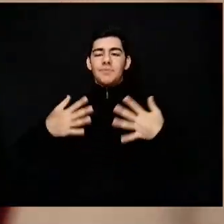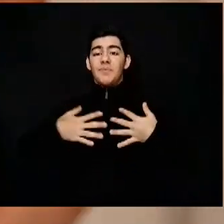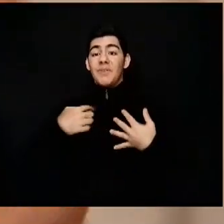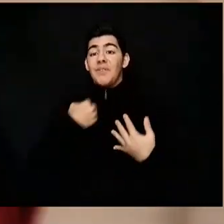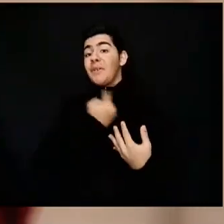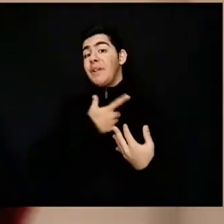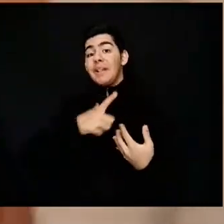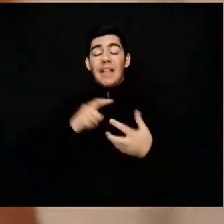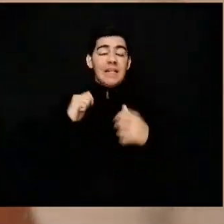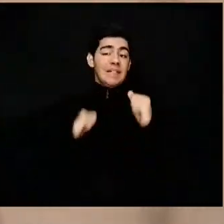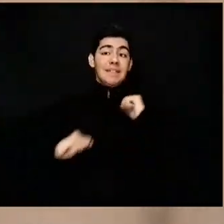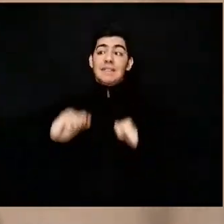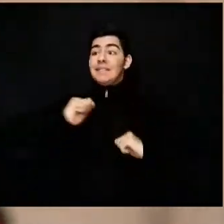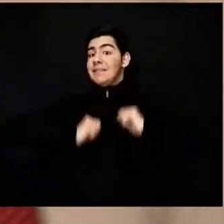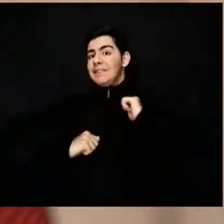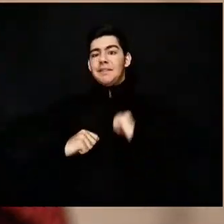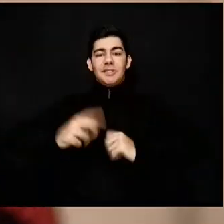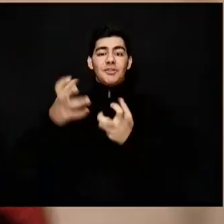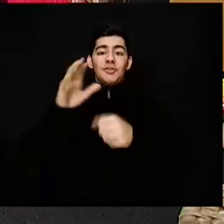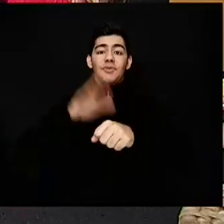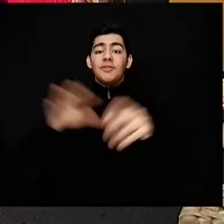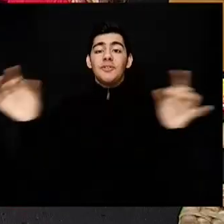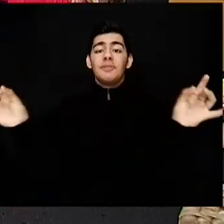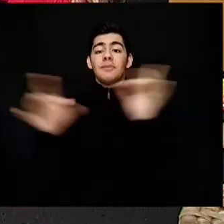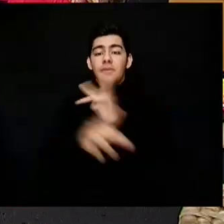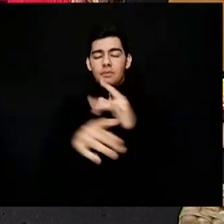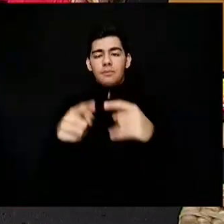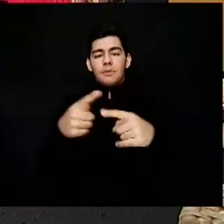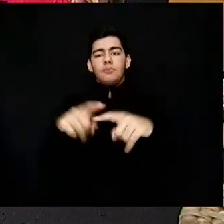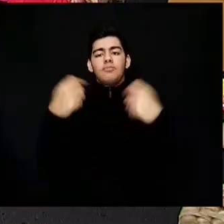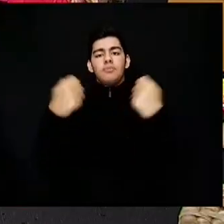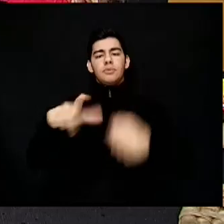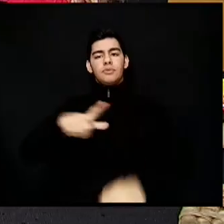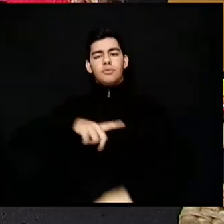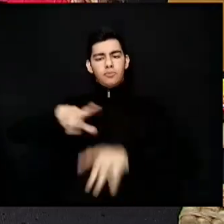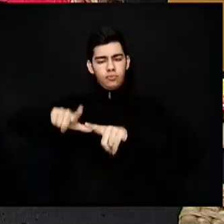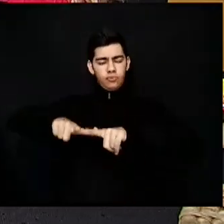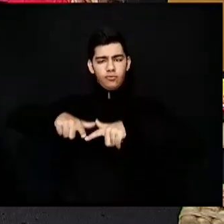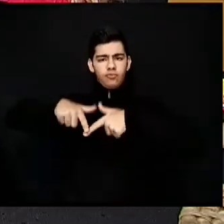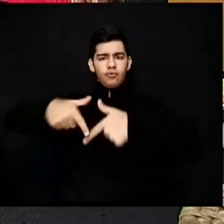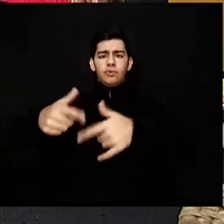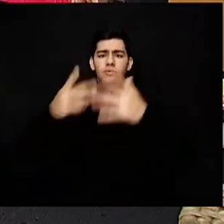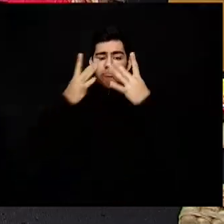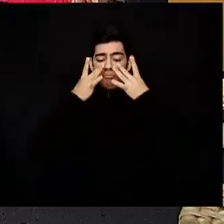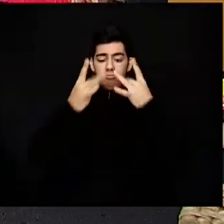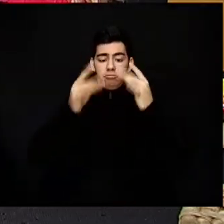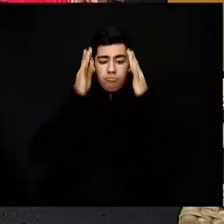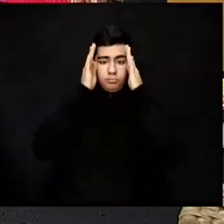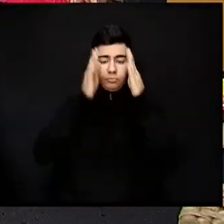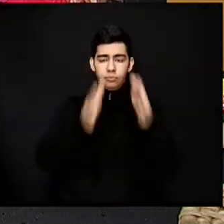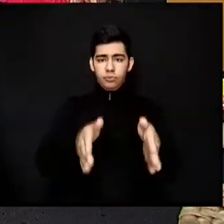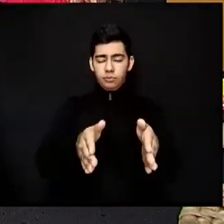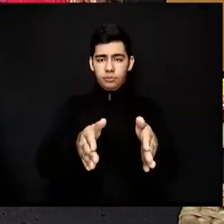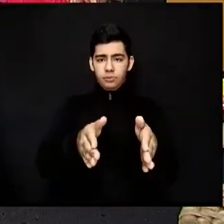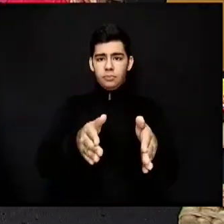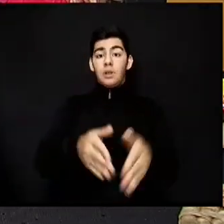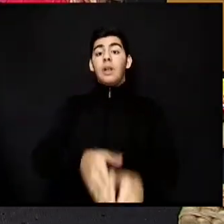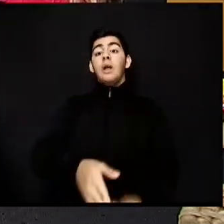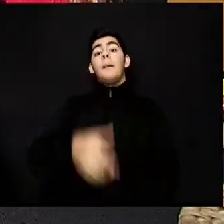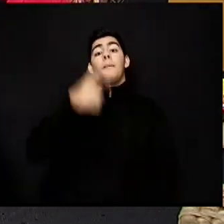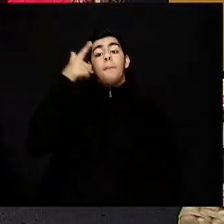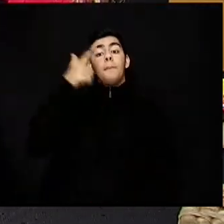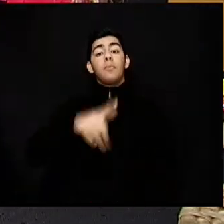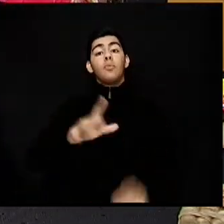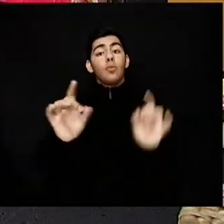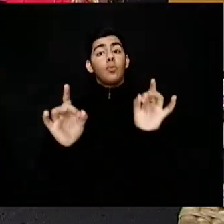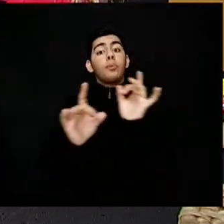mas exige uma dedicação, uma concentração. Passei a bolinha até o final em uma das